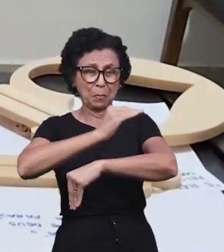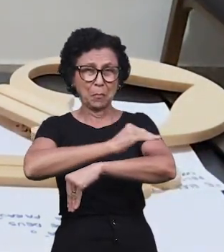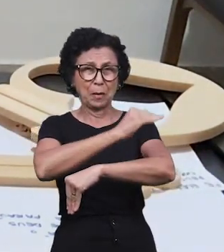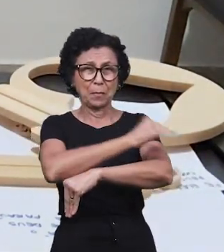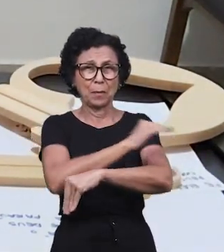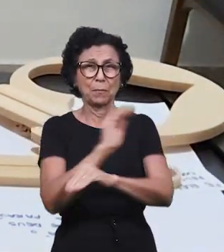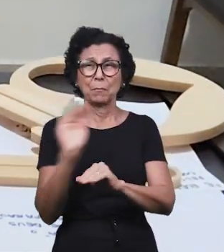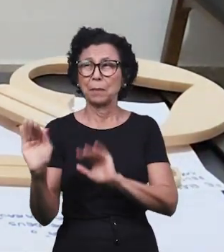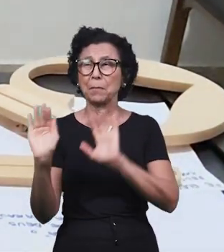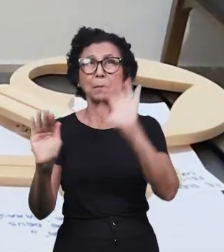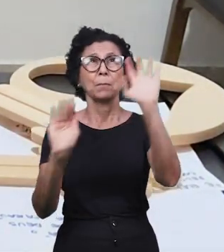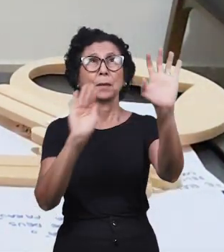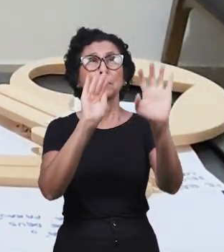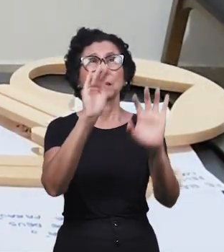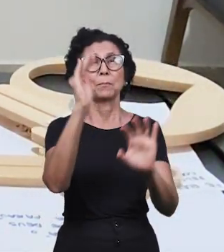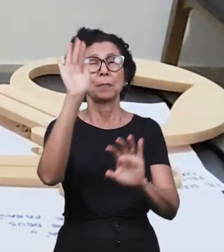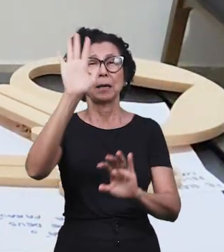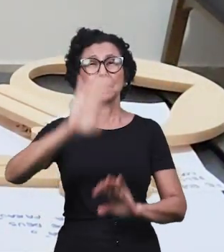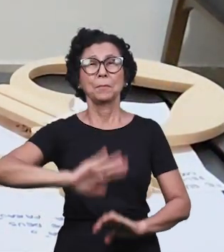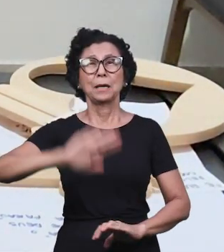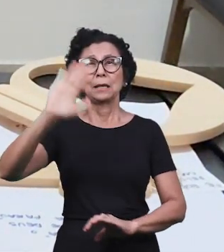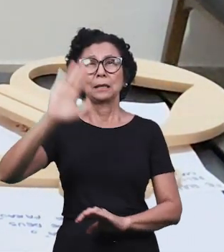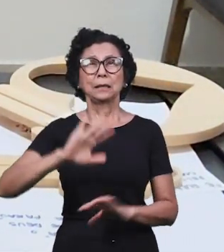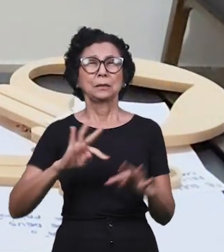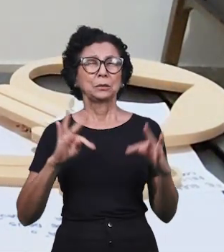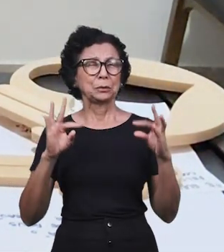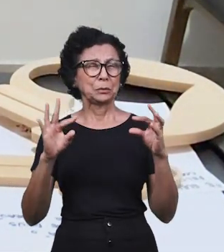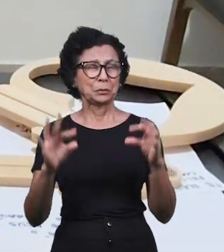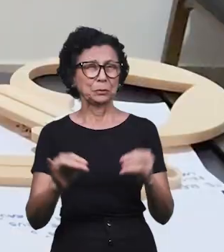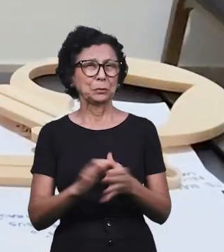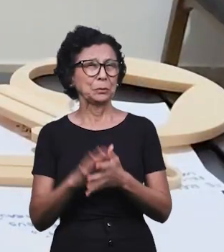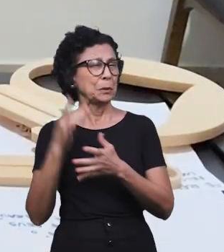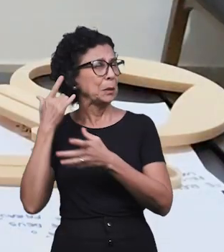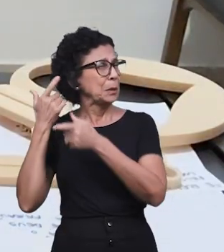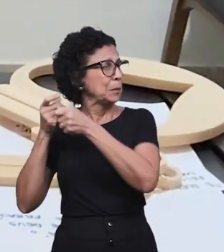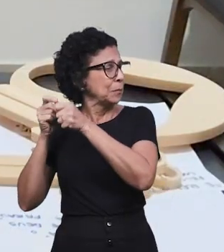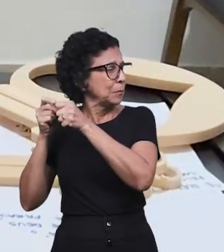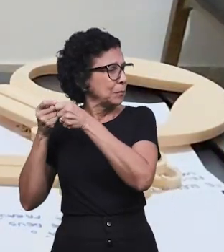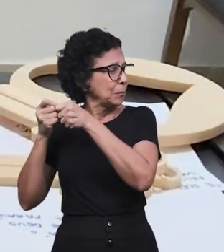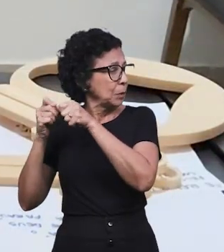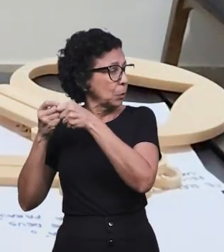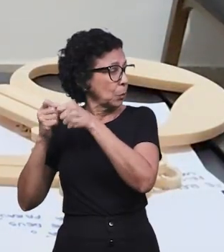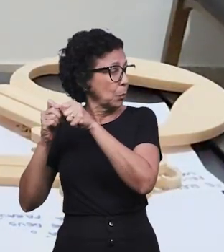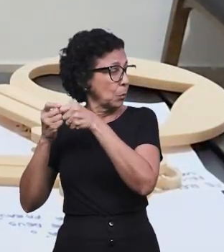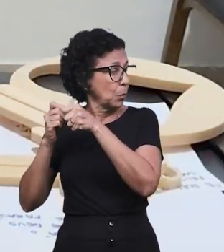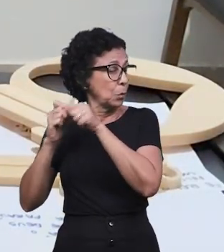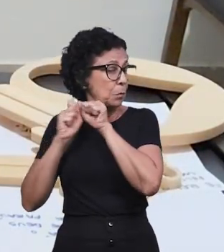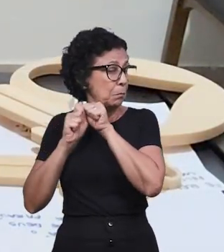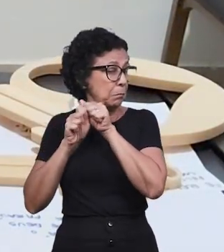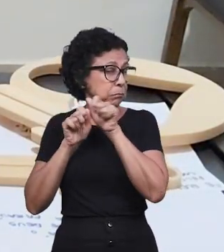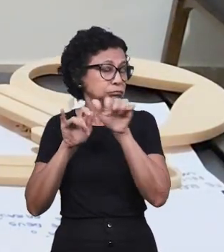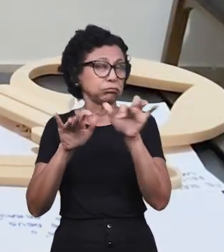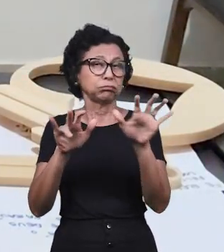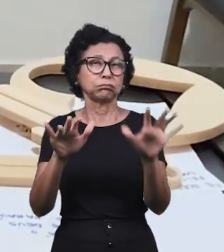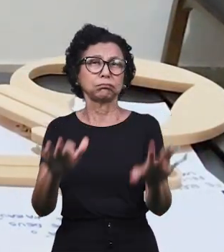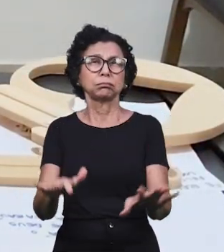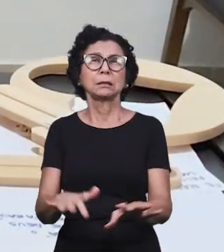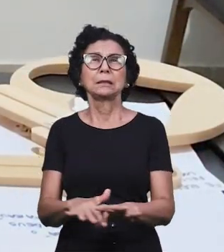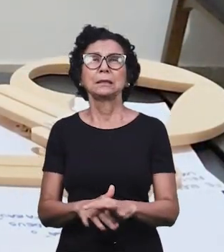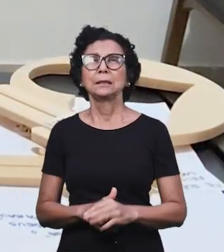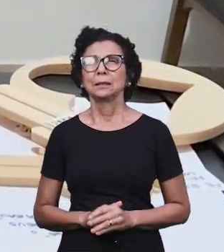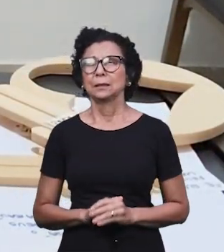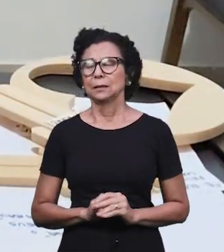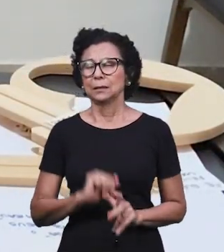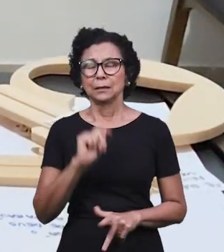os lados. O terceiro sinal, que foram, os piolhos. Imagina como deve ter sido, incômodo, piolho